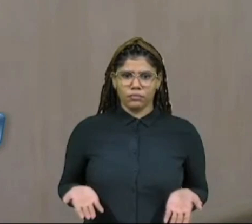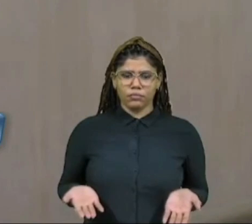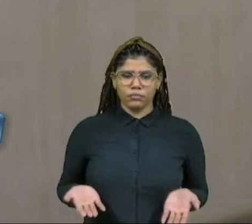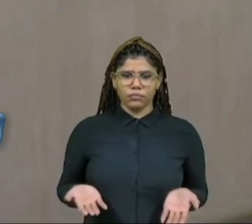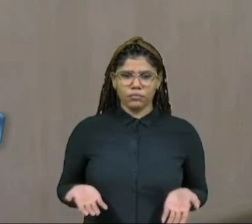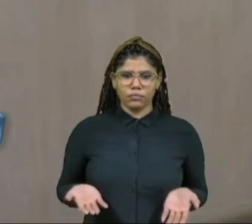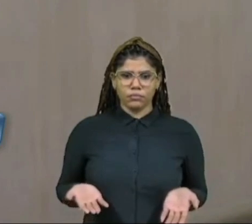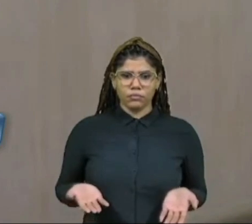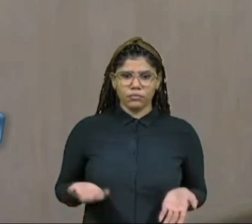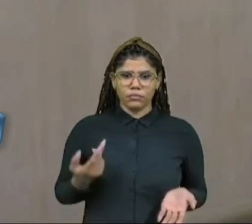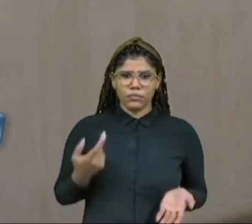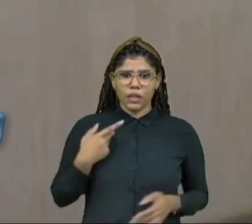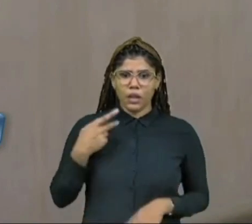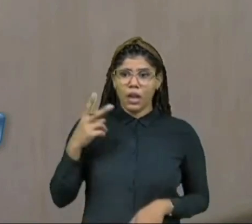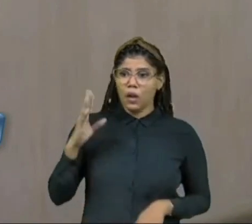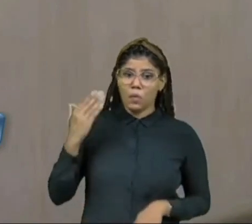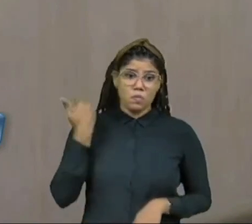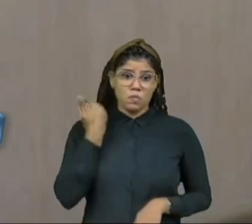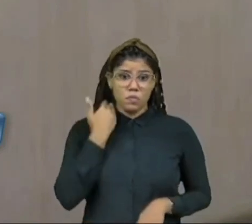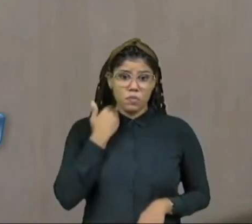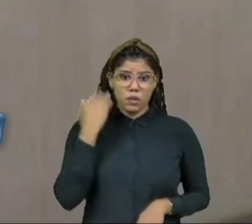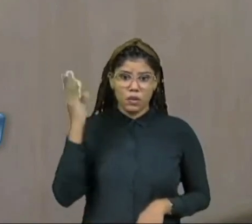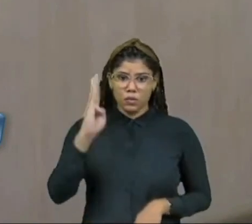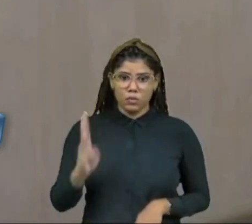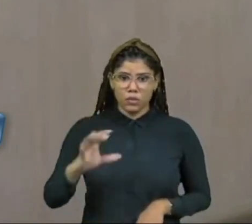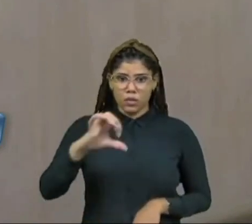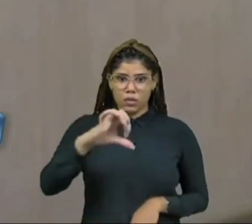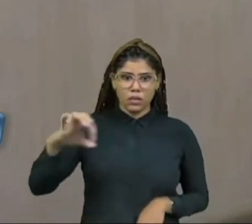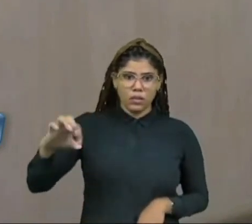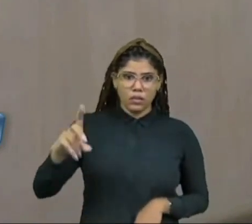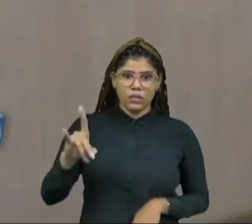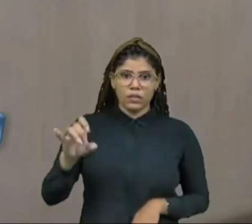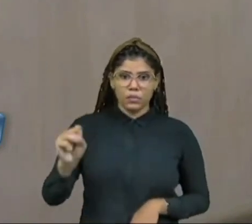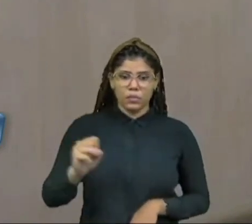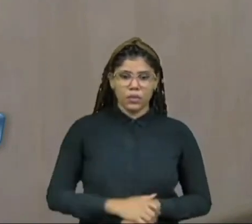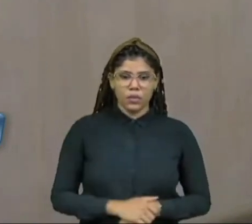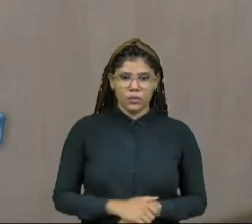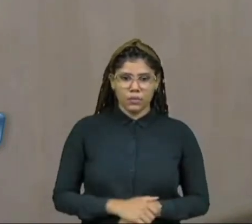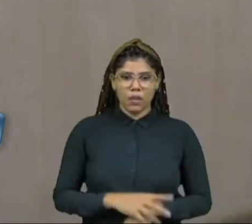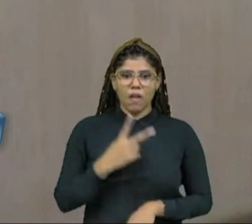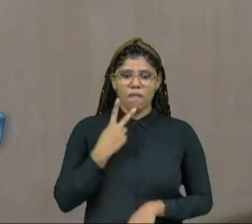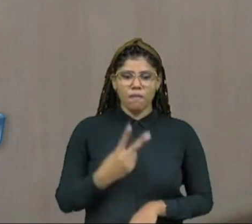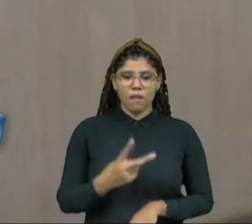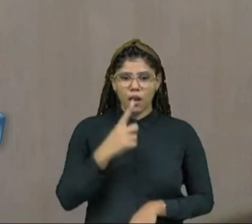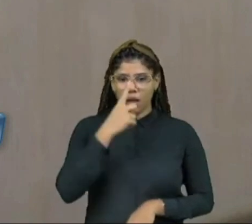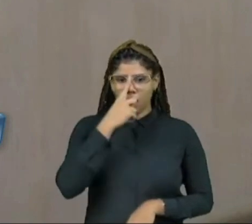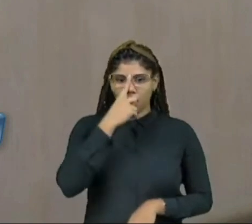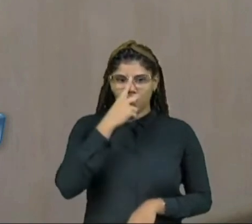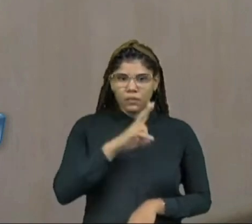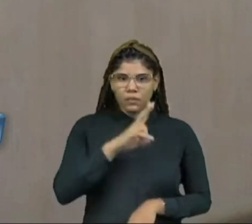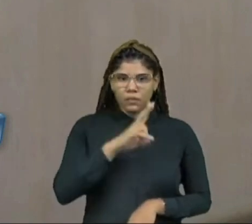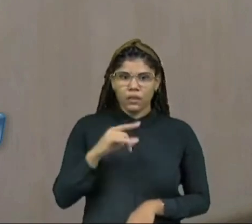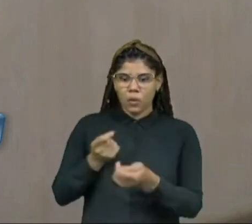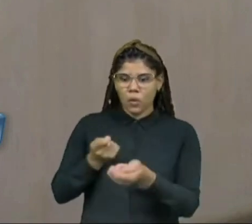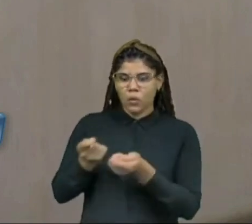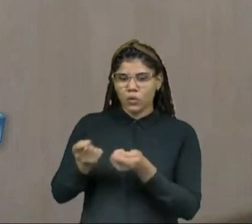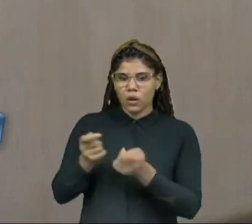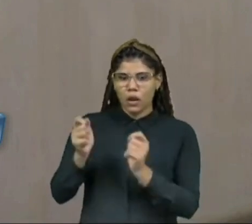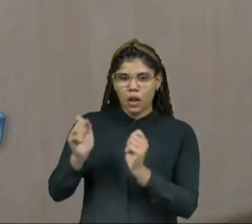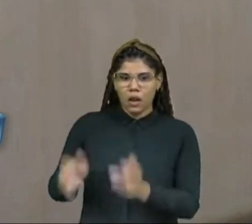Vem o Banco do Brasil, 900 milhões. Diz que vai conter gastos e cria umas